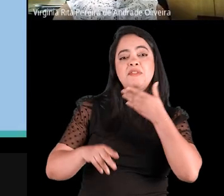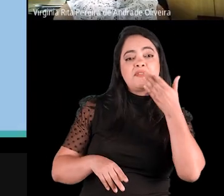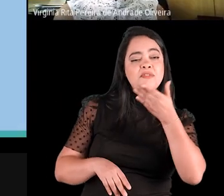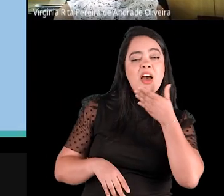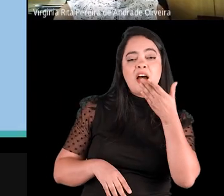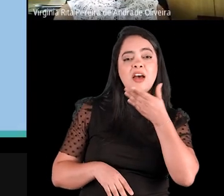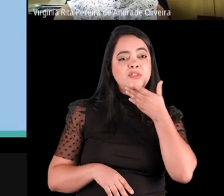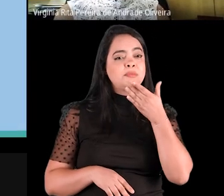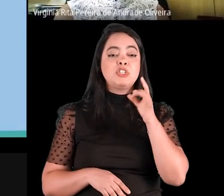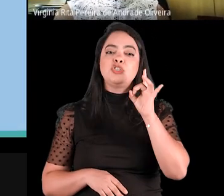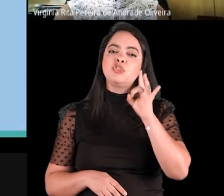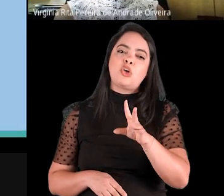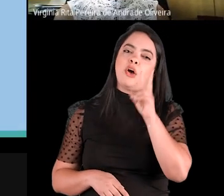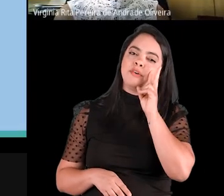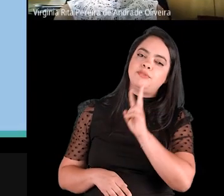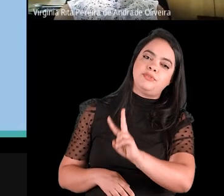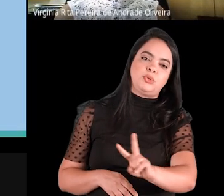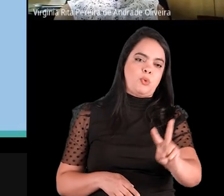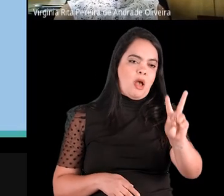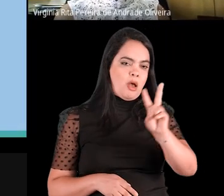imagem visual. Né?